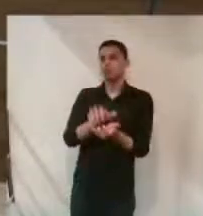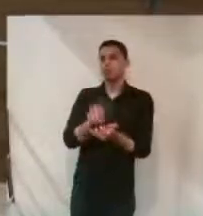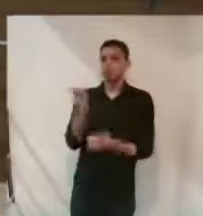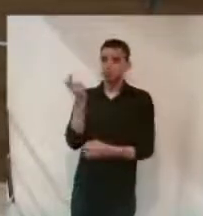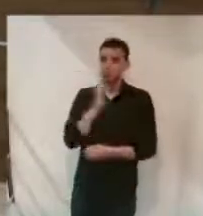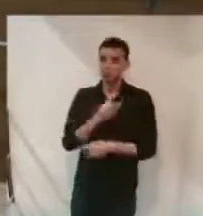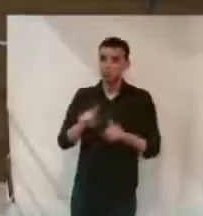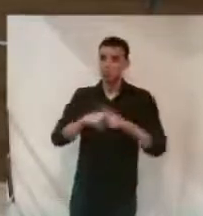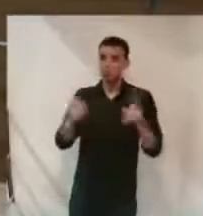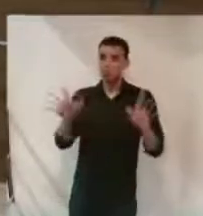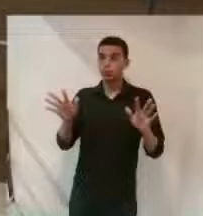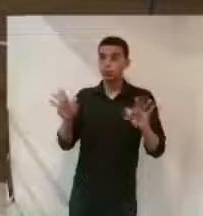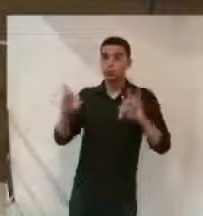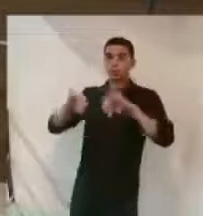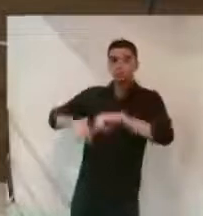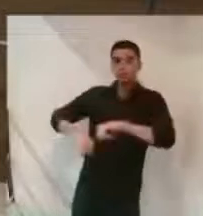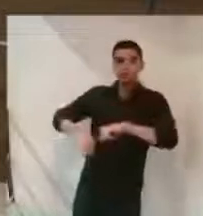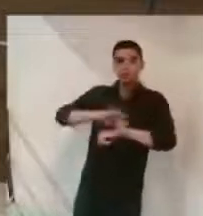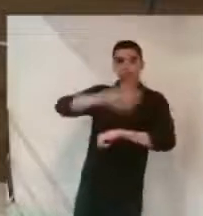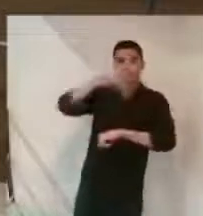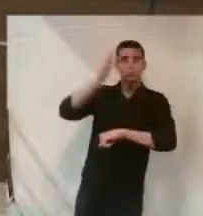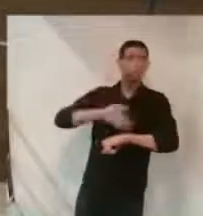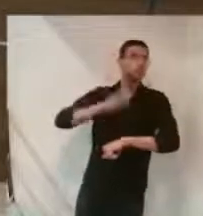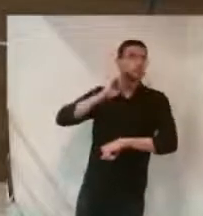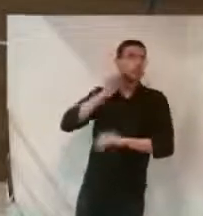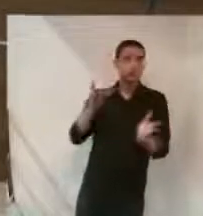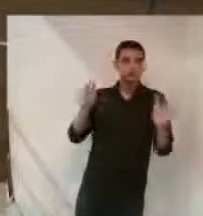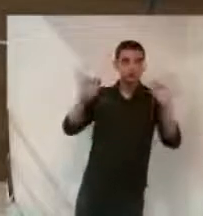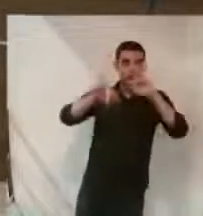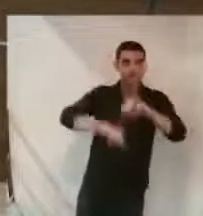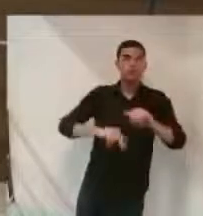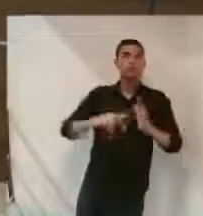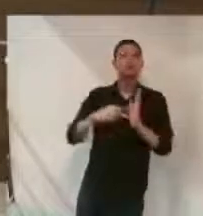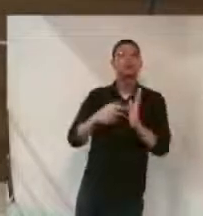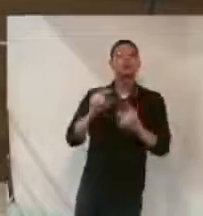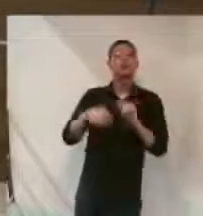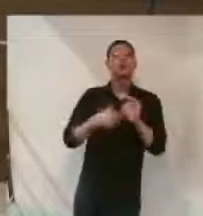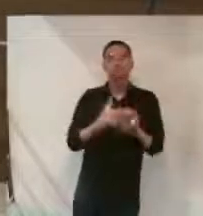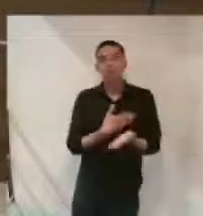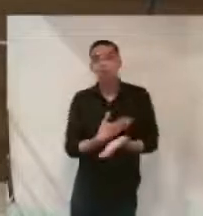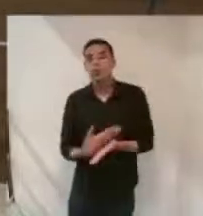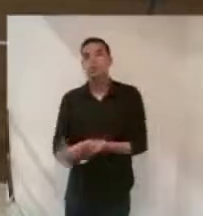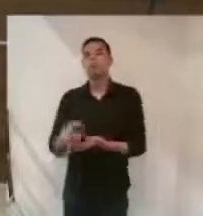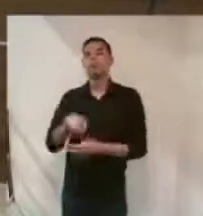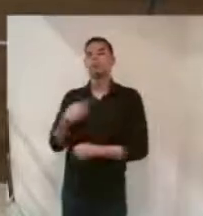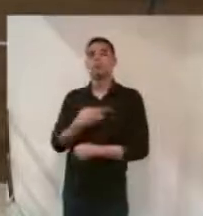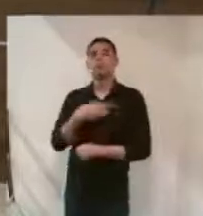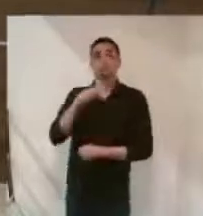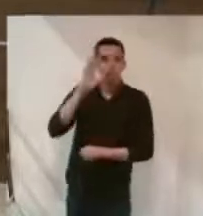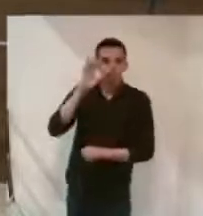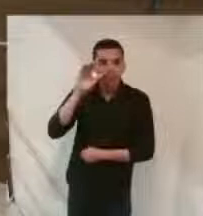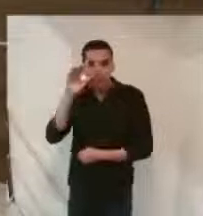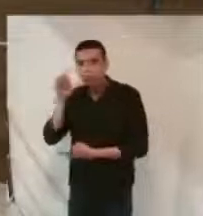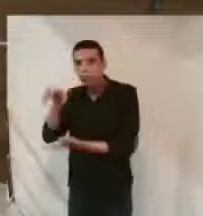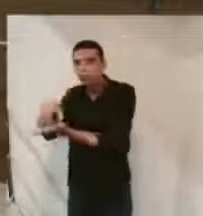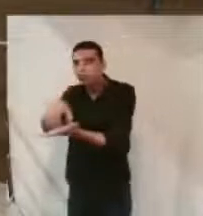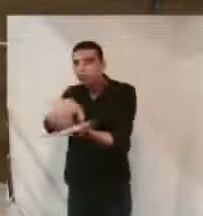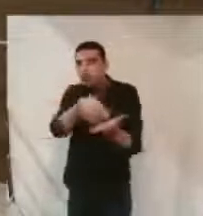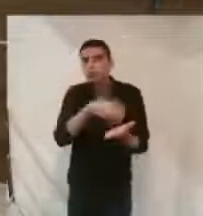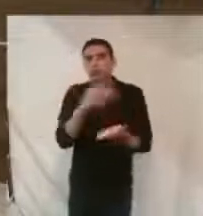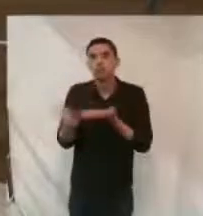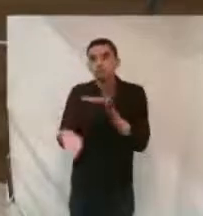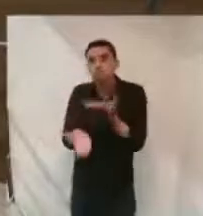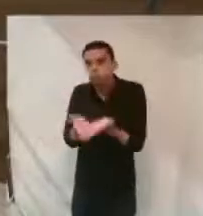O fim dos lixões é o começo do monitoramento dos aterros sanitários, é o monitoramento dos centros de triagens, é o cuidado com